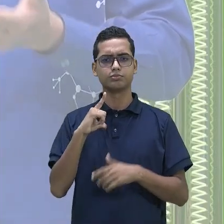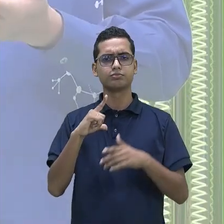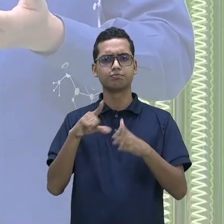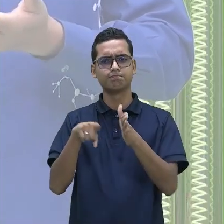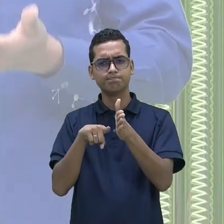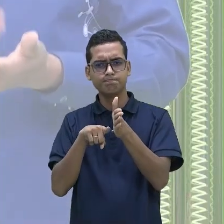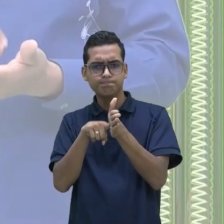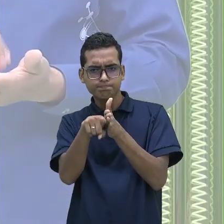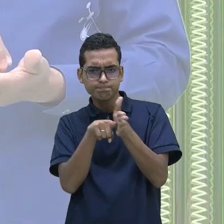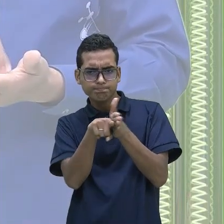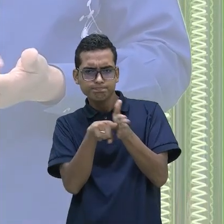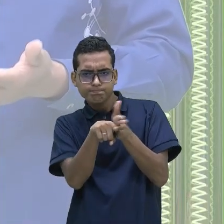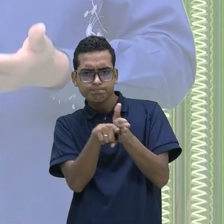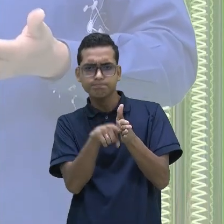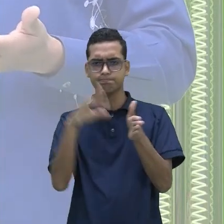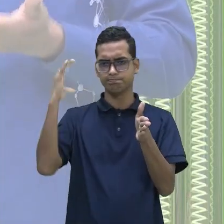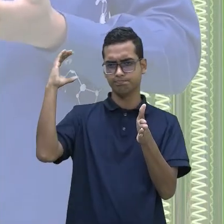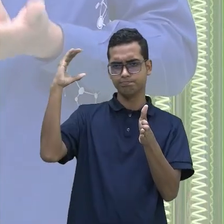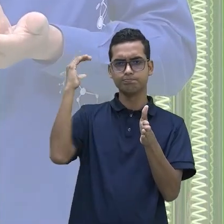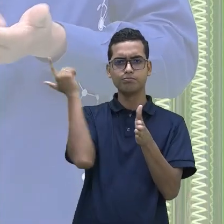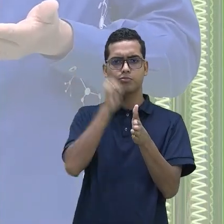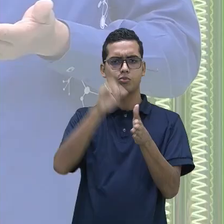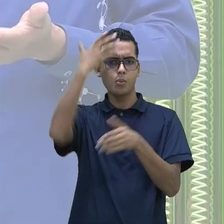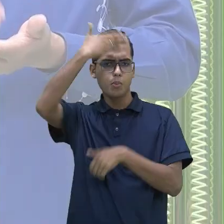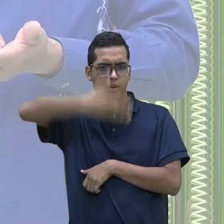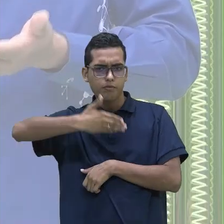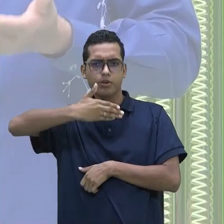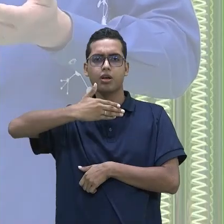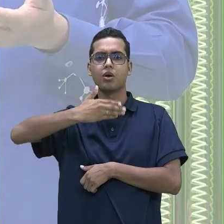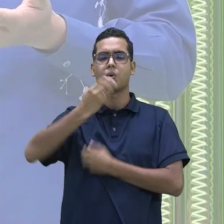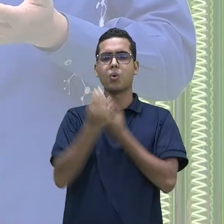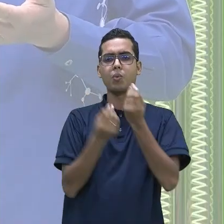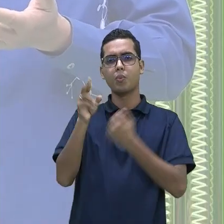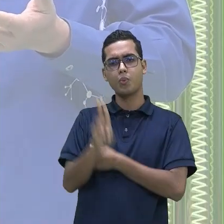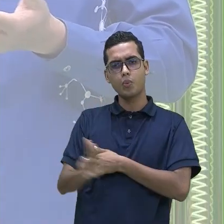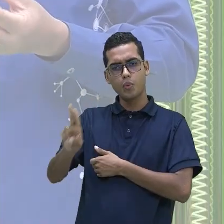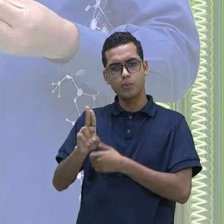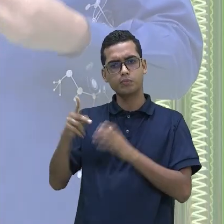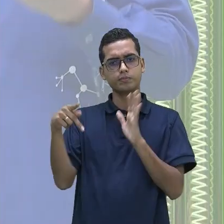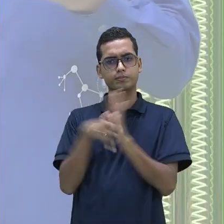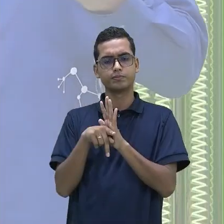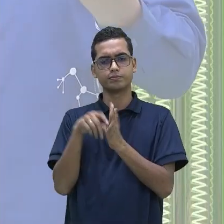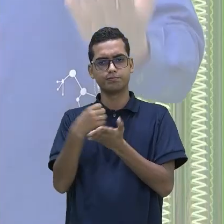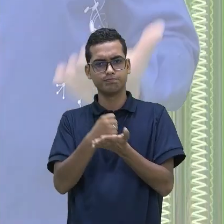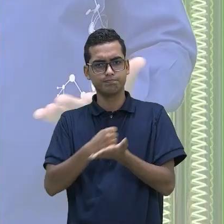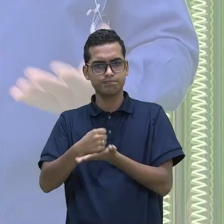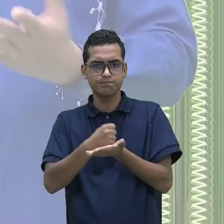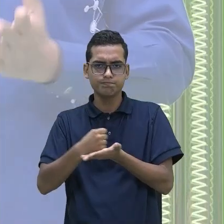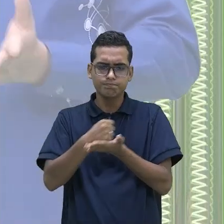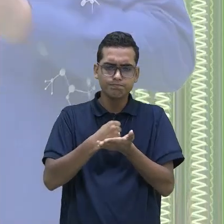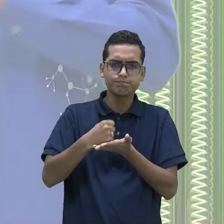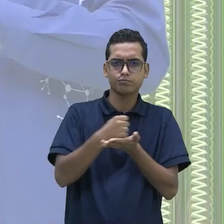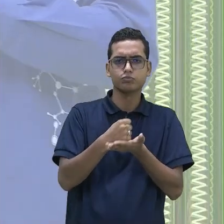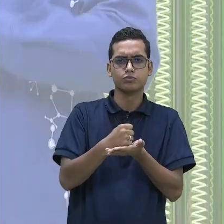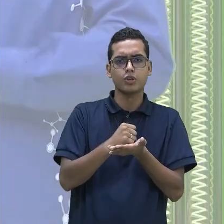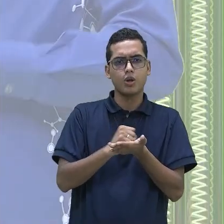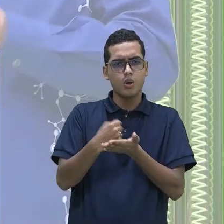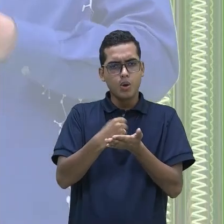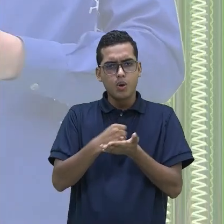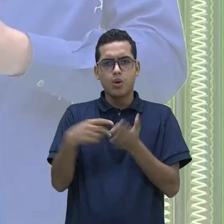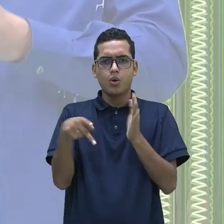científicas para comprovar o uso medicinal, né, esses princípios ativos para